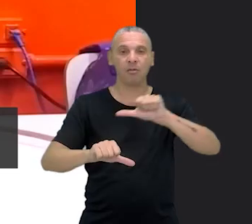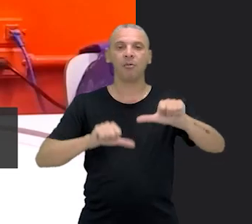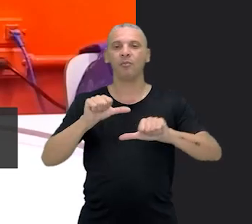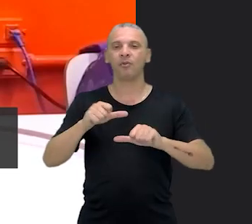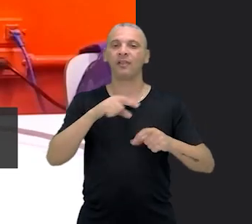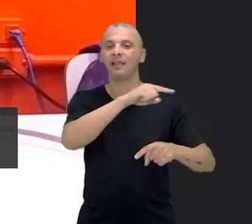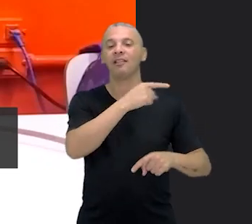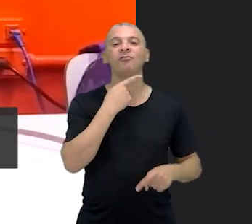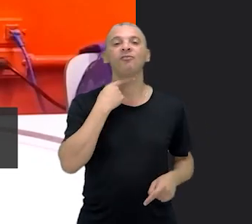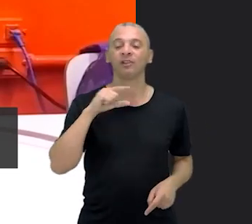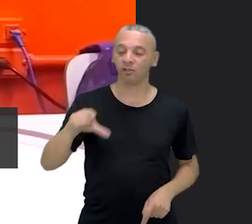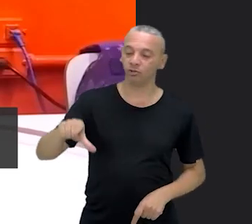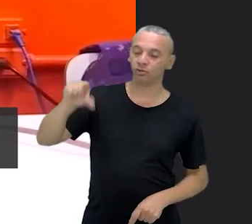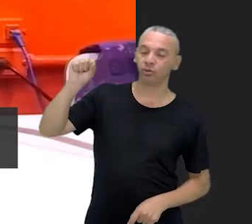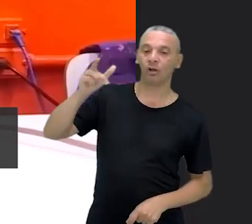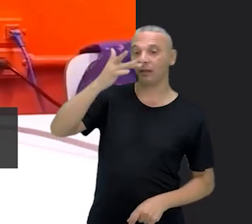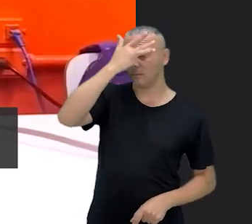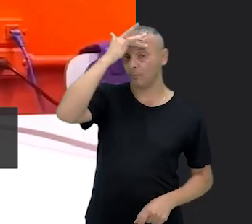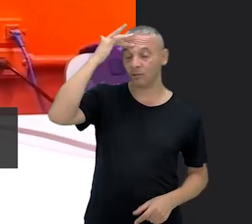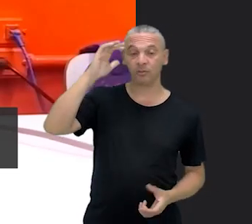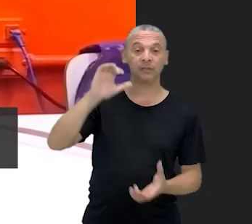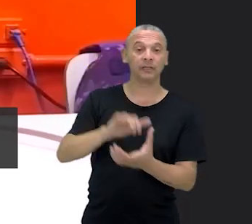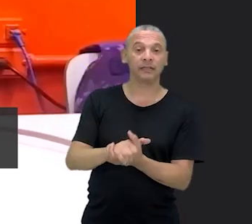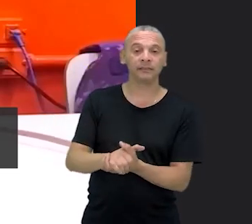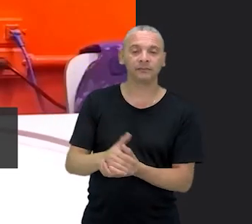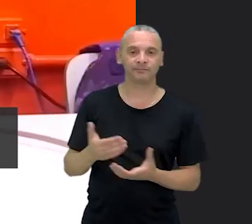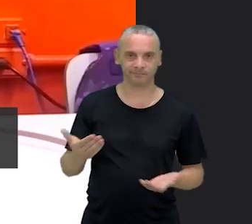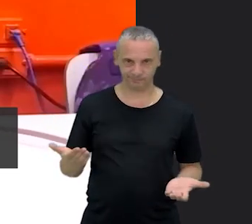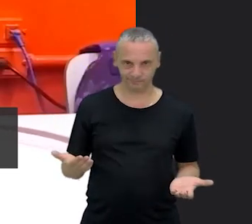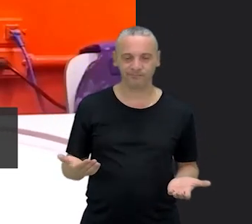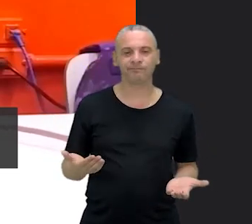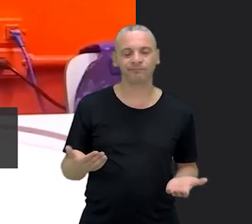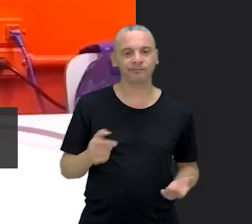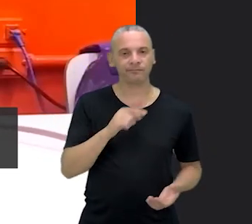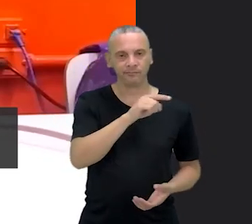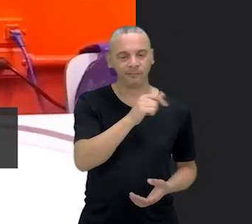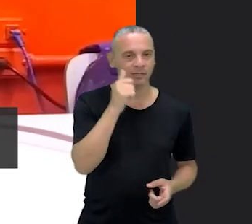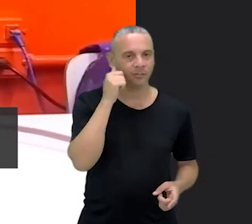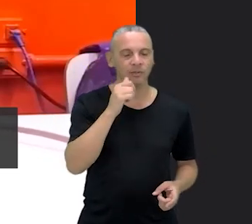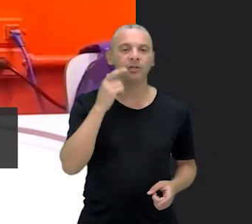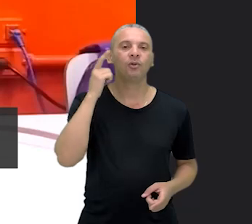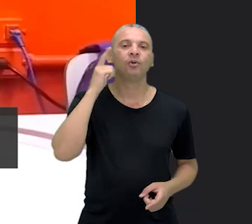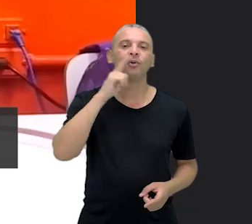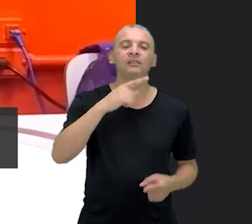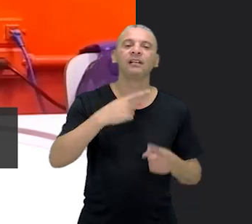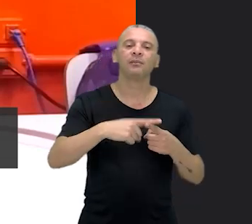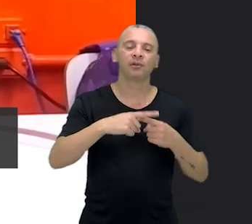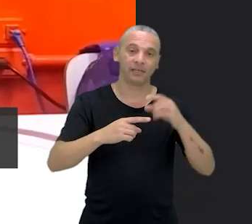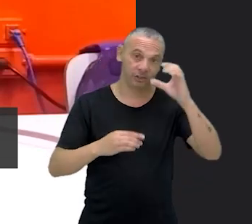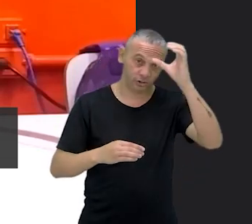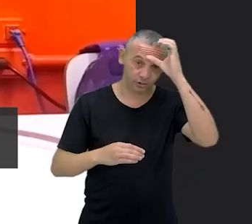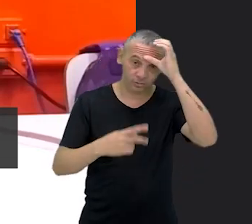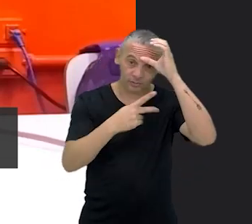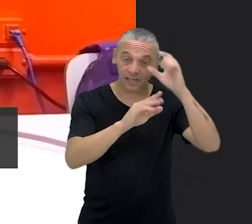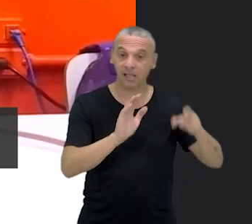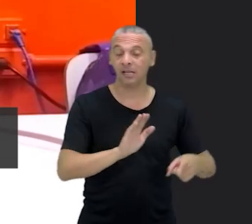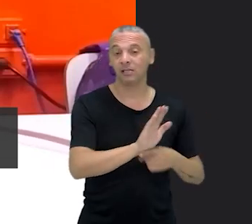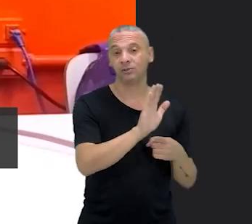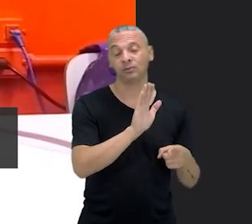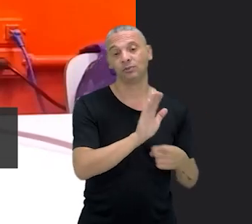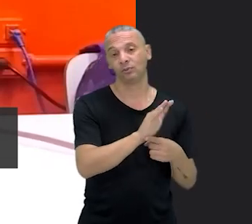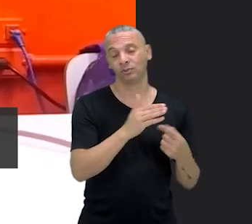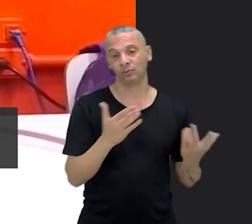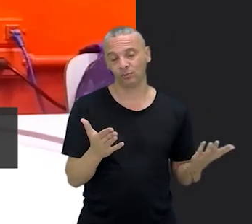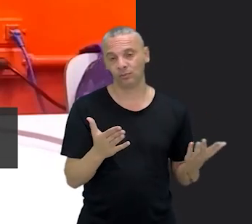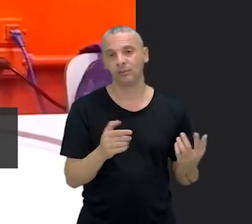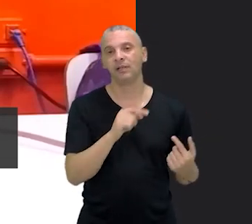ela iria se casar, coisa que não aconteceria. Ela conseguiu por conta do tio, que também ajudou, né? Mesmo